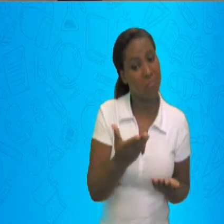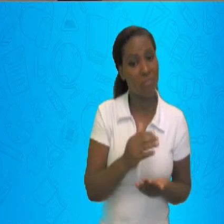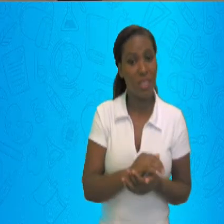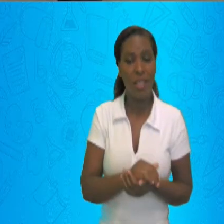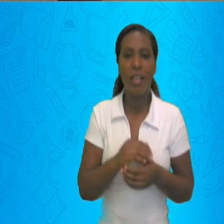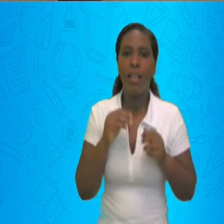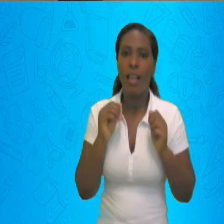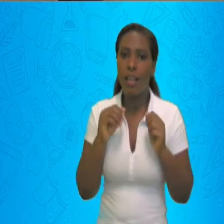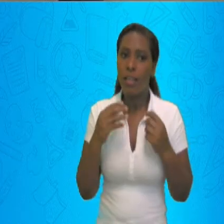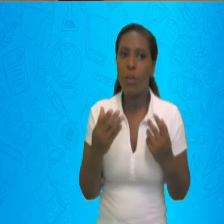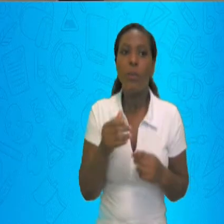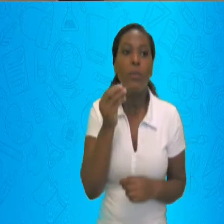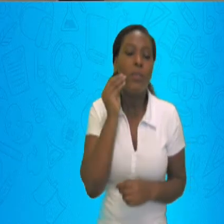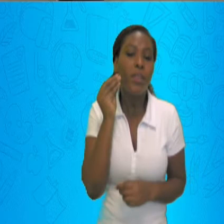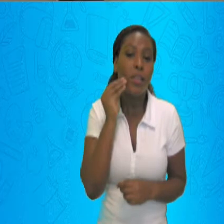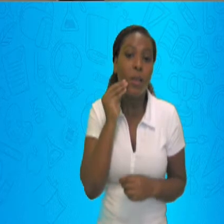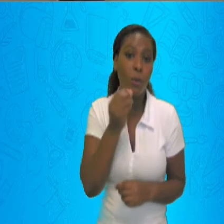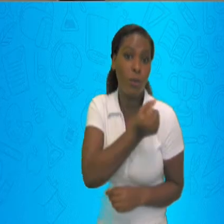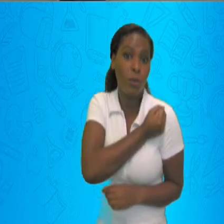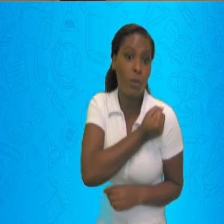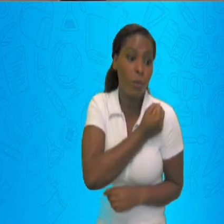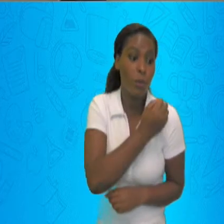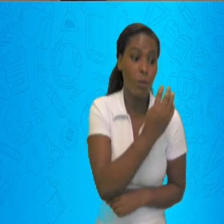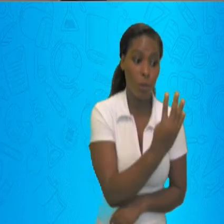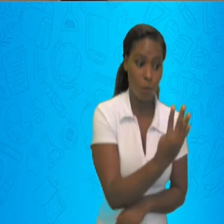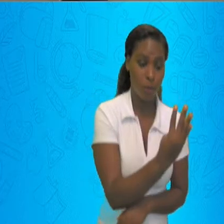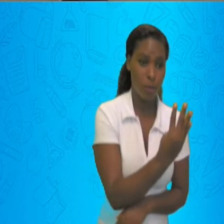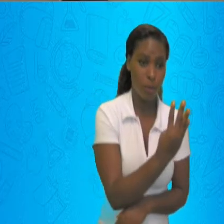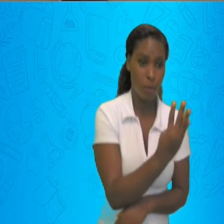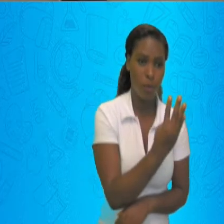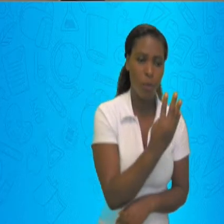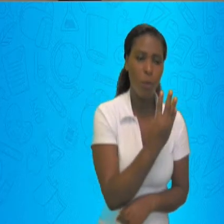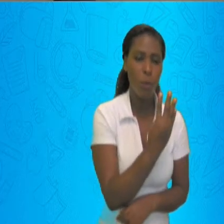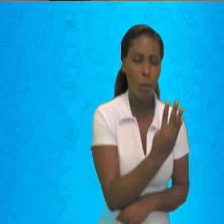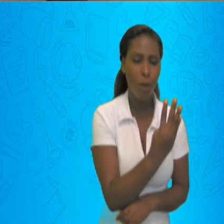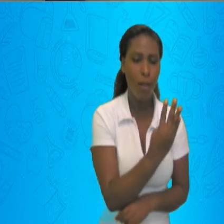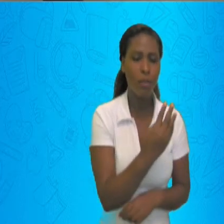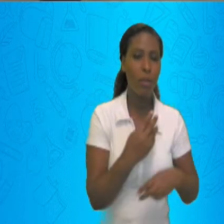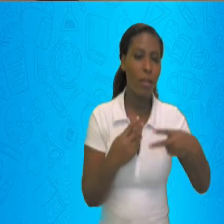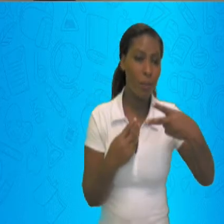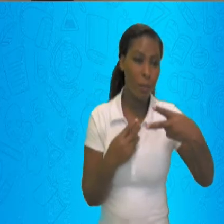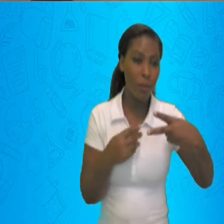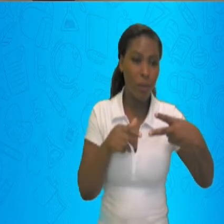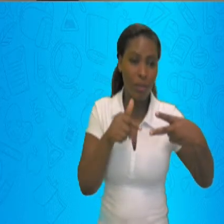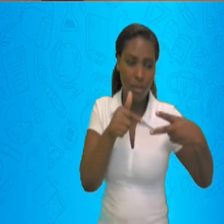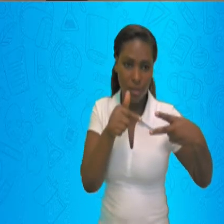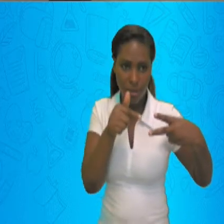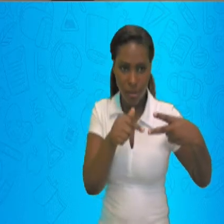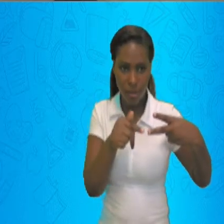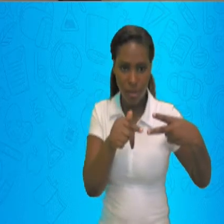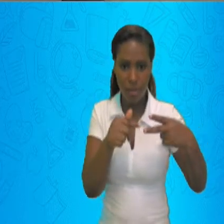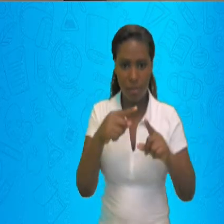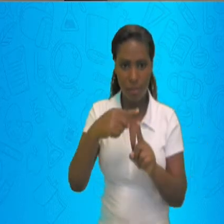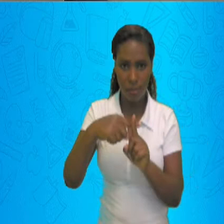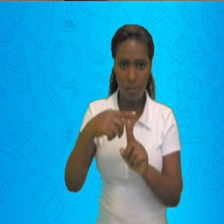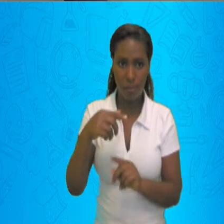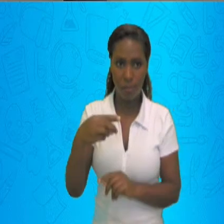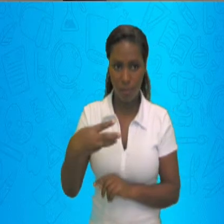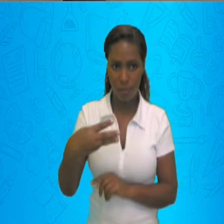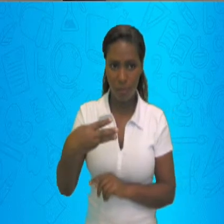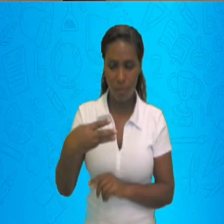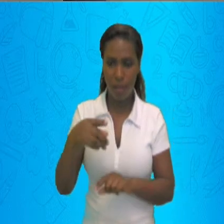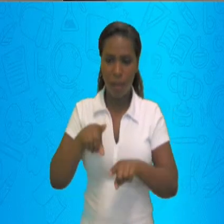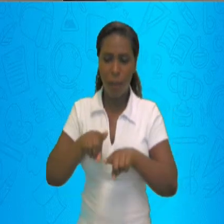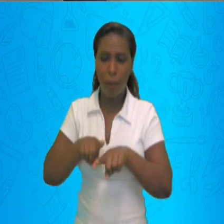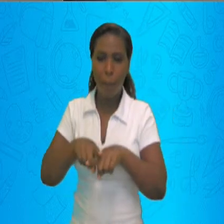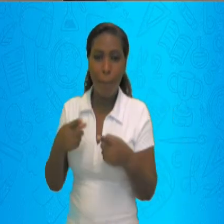lá, o 4, nós sabemos que ele é menor do que 7 mais 3. Mas se eu tenho por base este lado aqui,